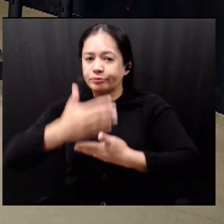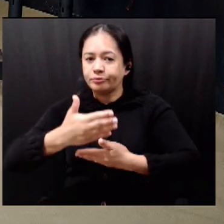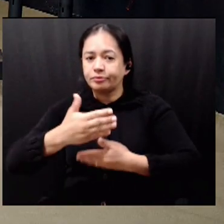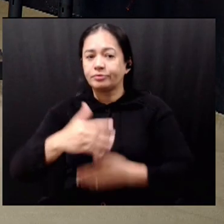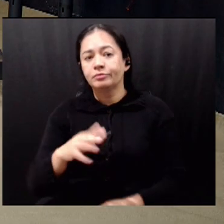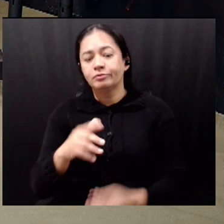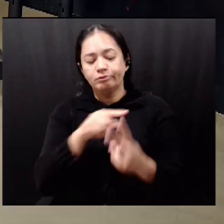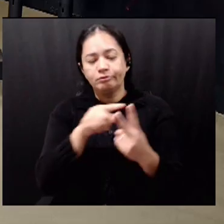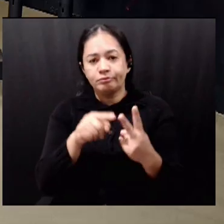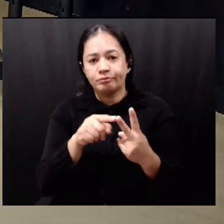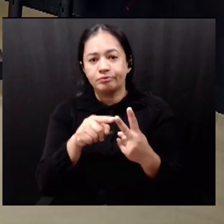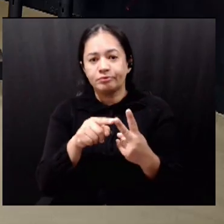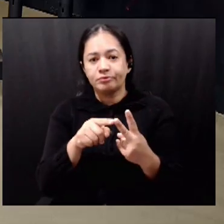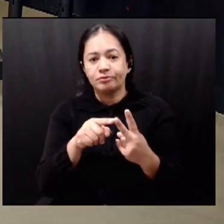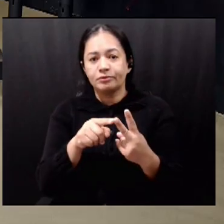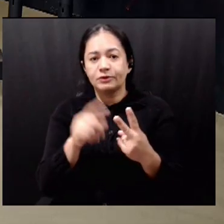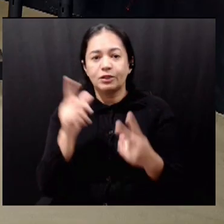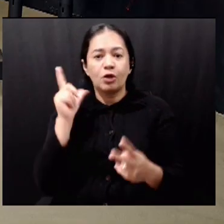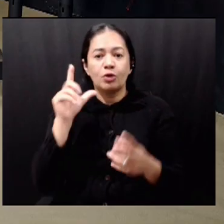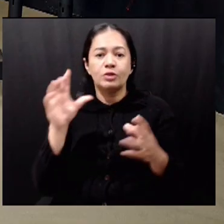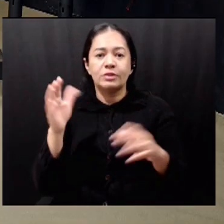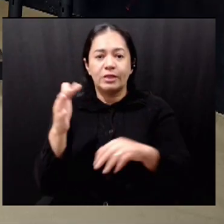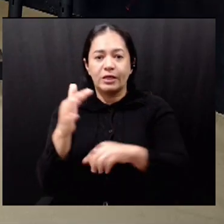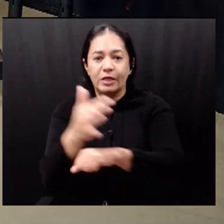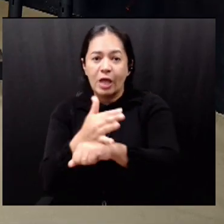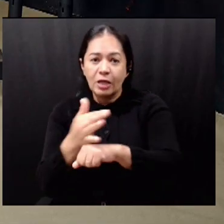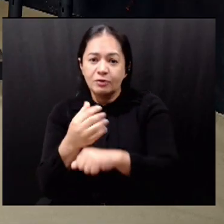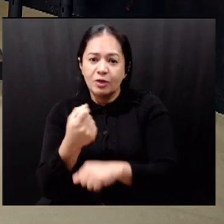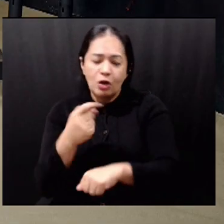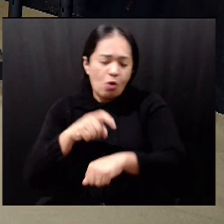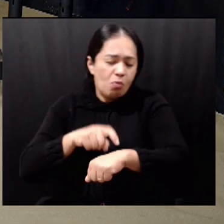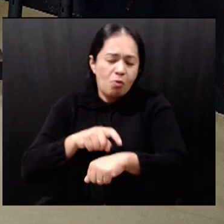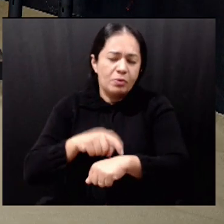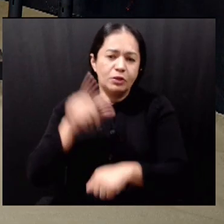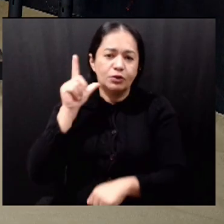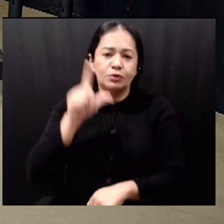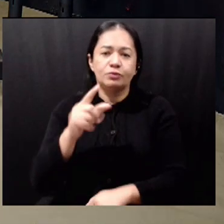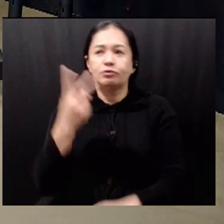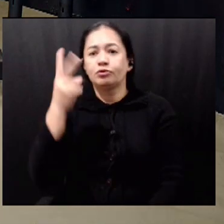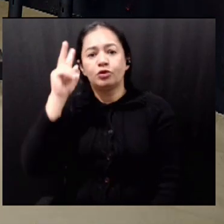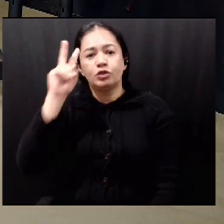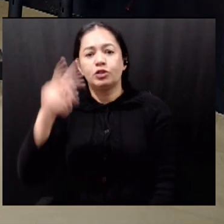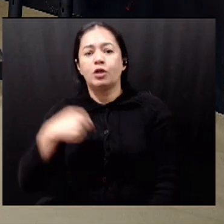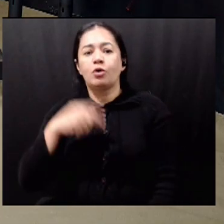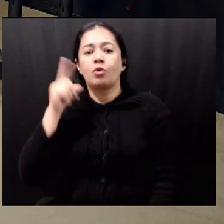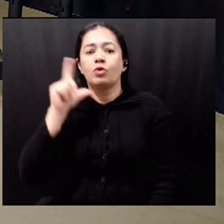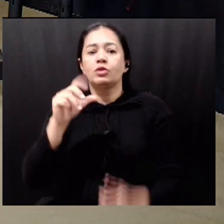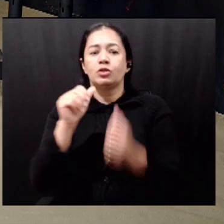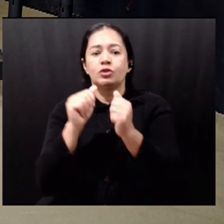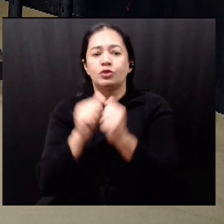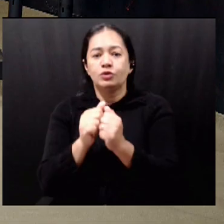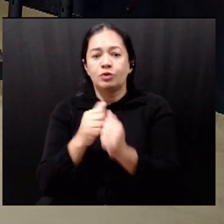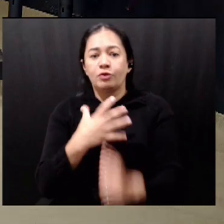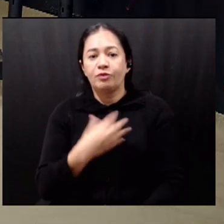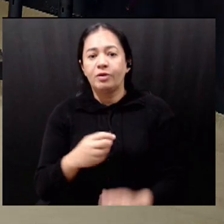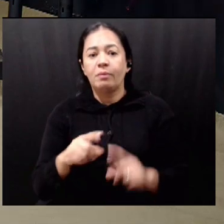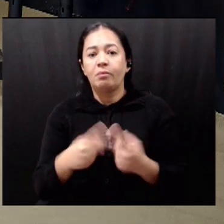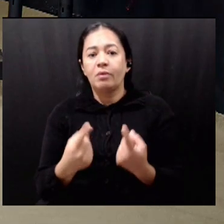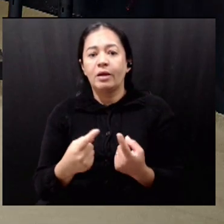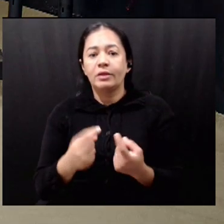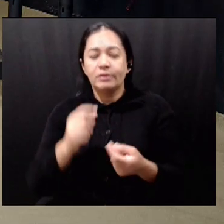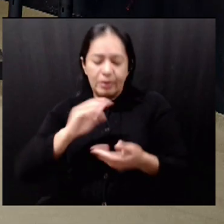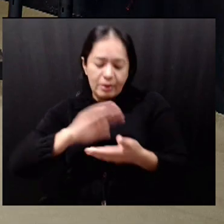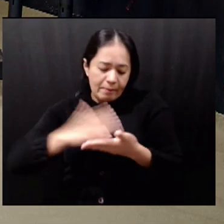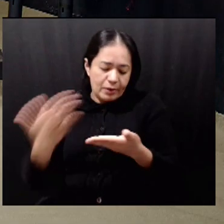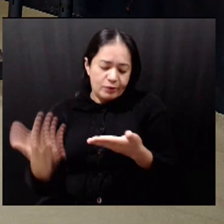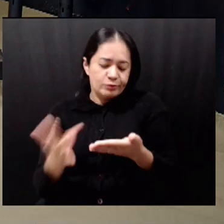conseguir conciliar, né, as férias algum tempo, algum momento. Tipo assim, 2 dias eu vou conseguir ficar com meu filho nas férias. Só que daí ele vai pegar o celular também. E aí o